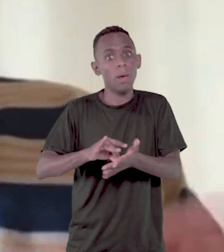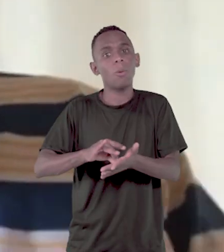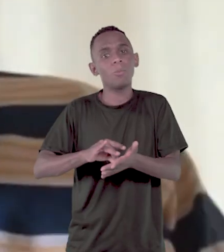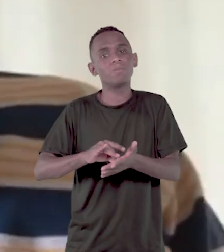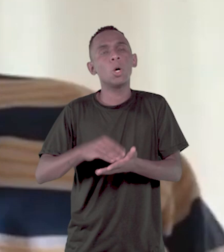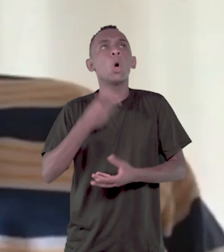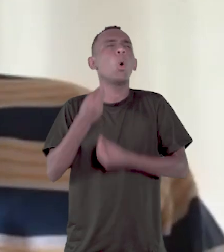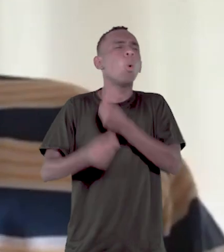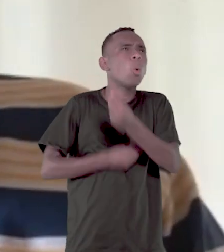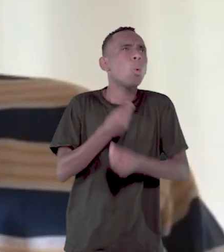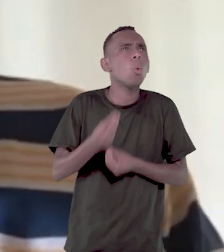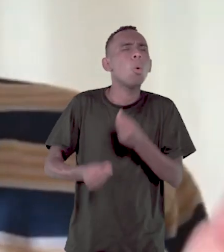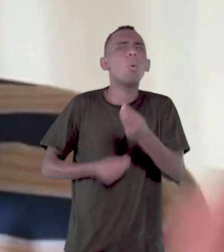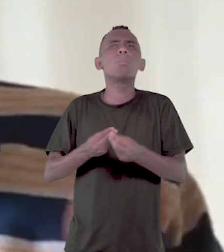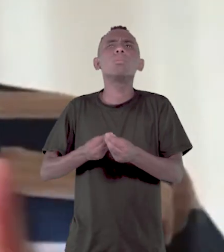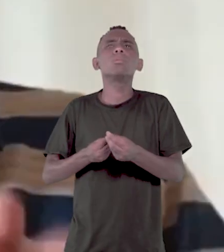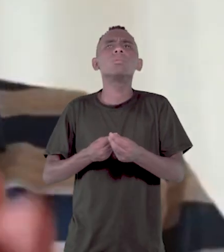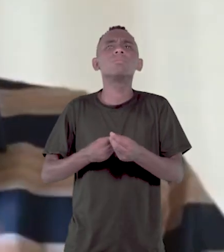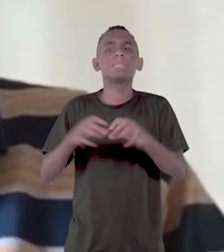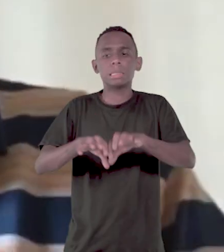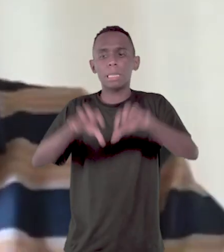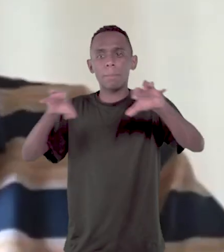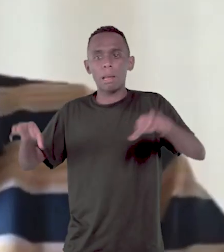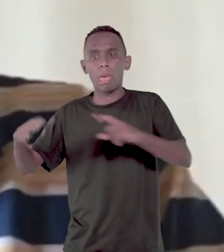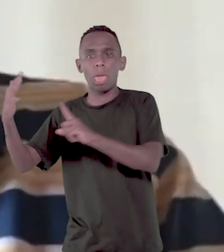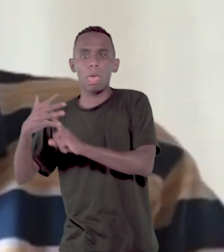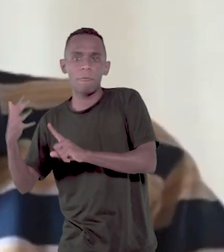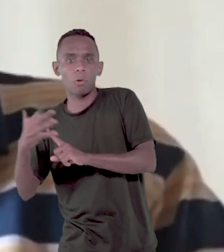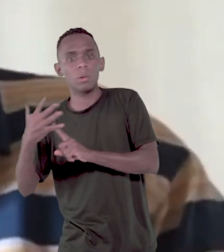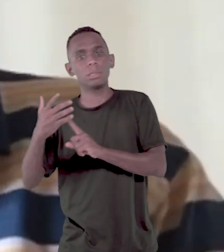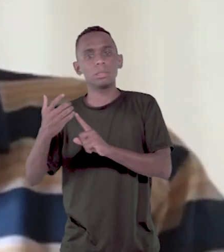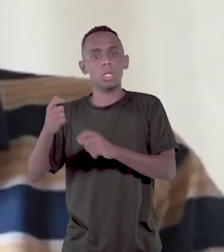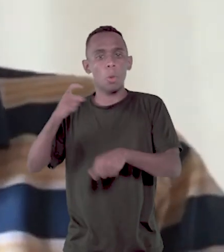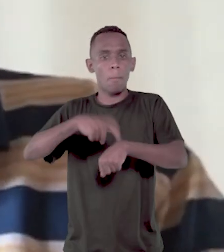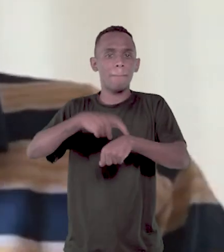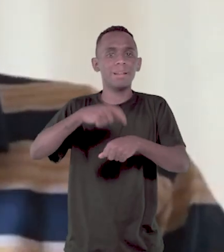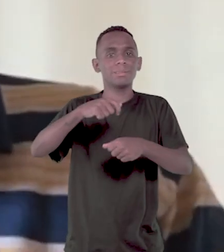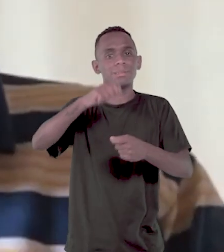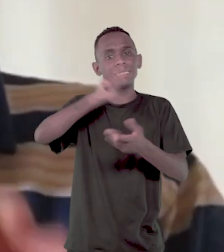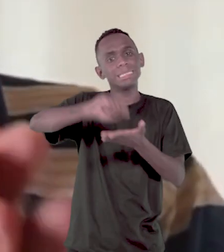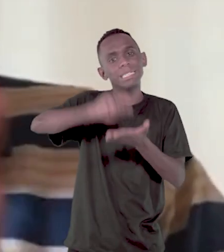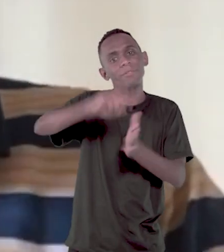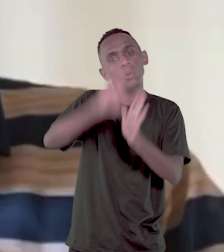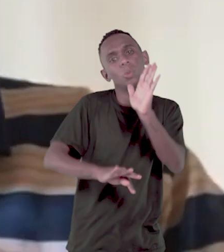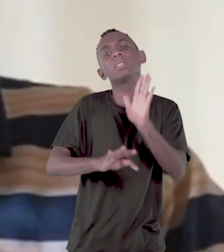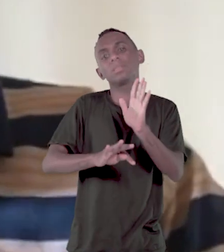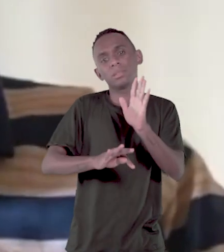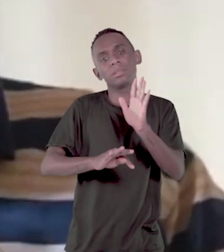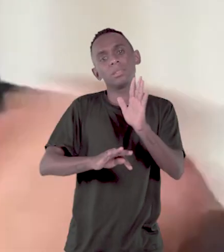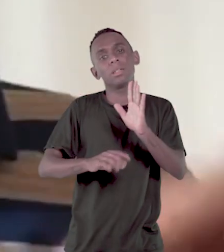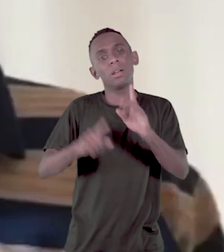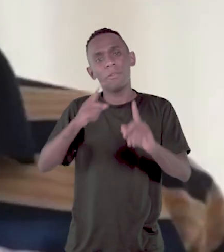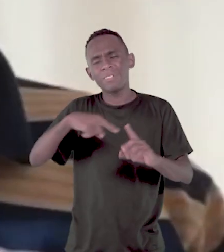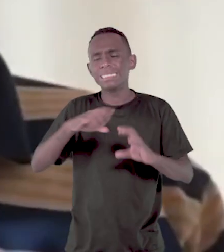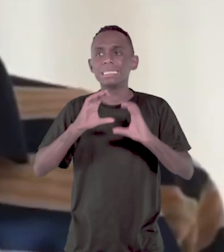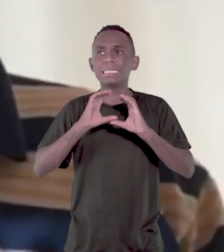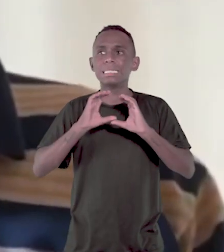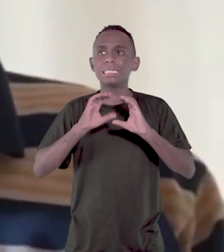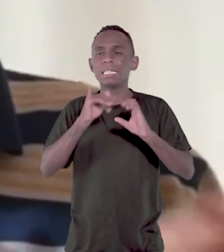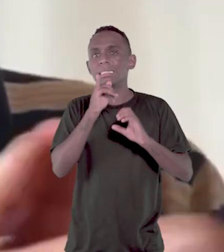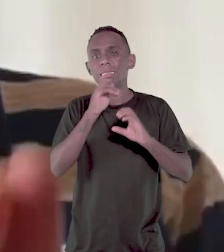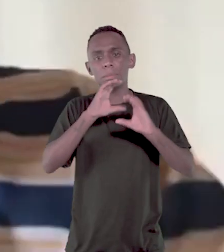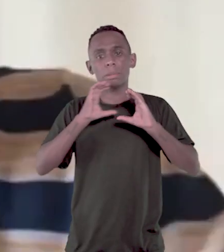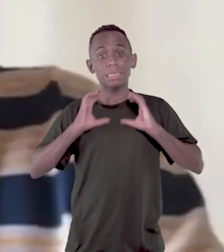autor é exatamente esse. Quer dizer, como você manter-se coerente, né, com o ponto de vista ideológico de você como